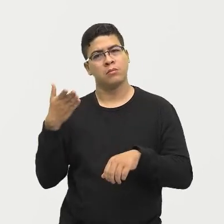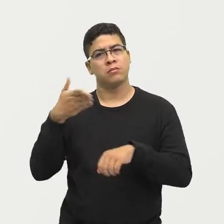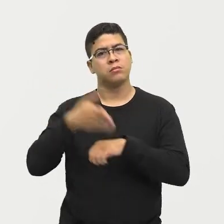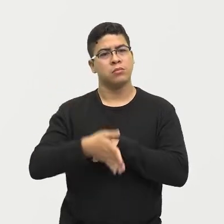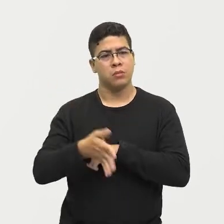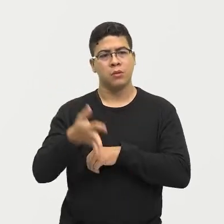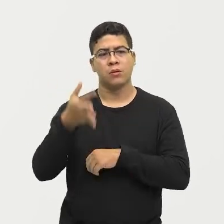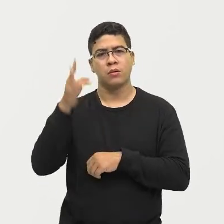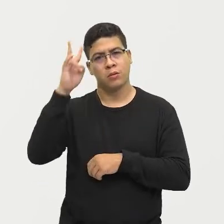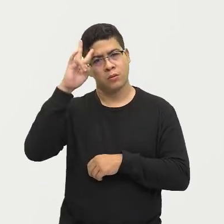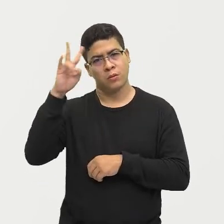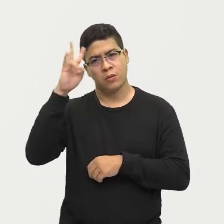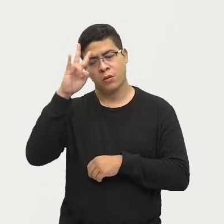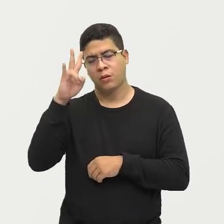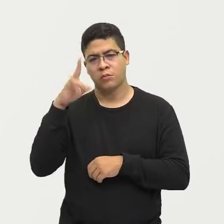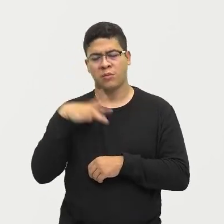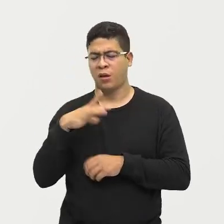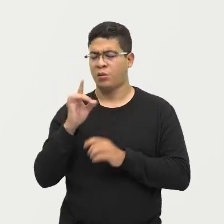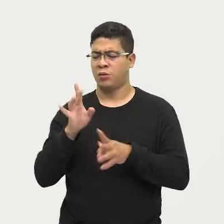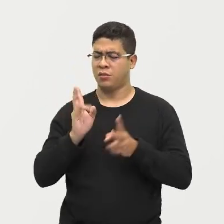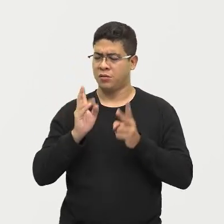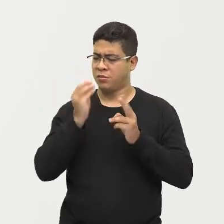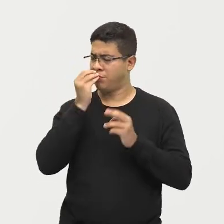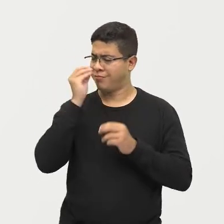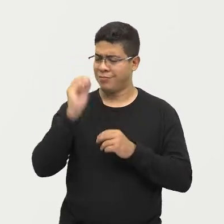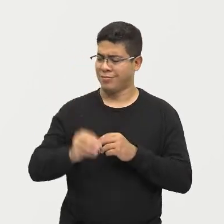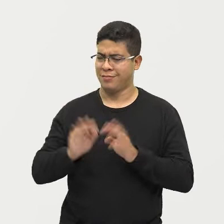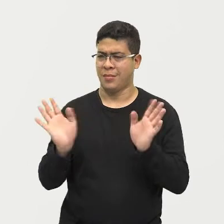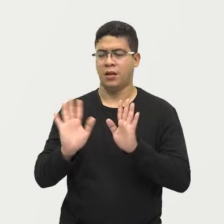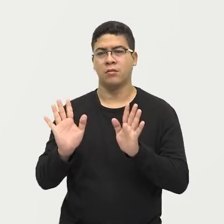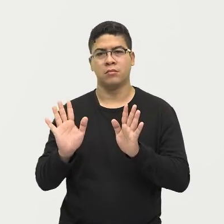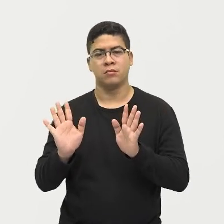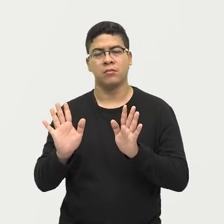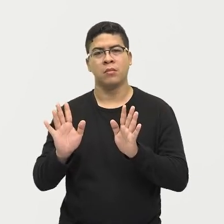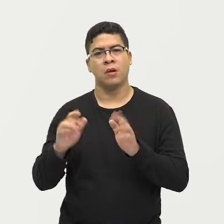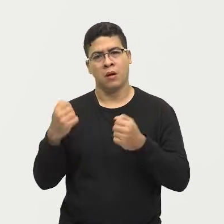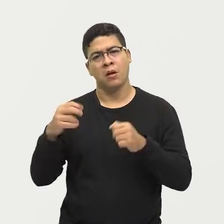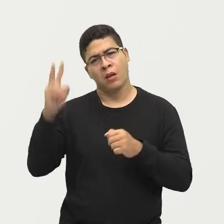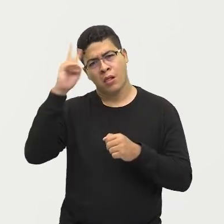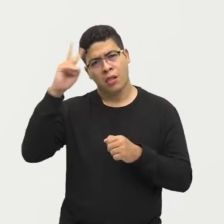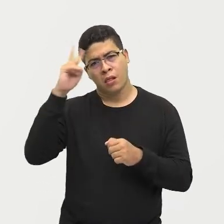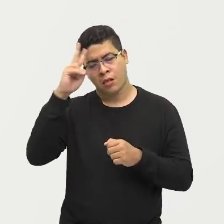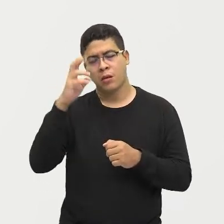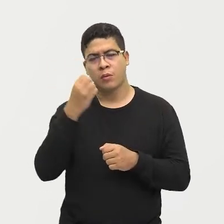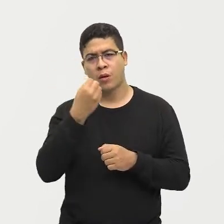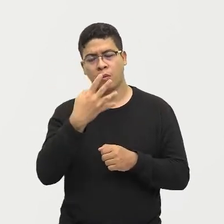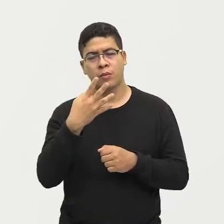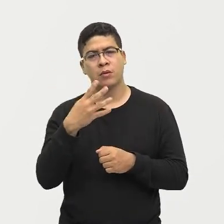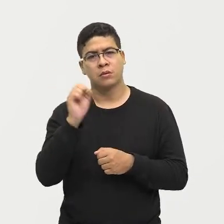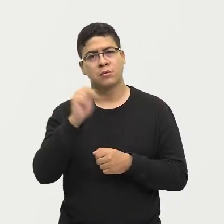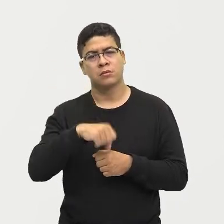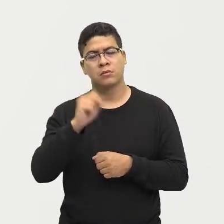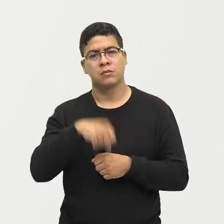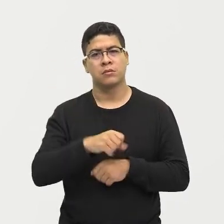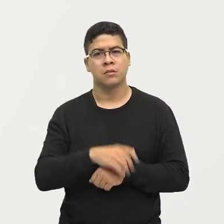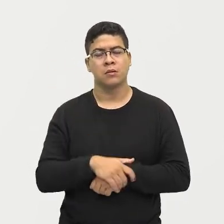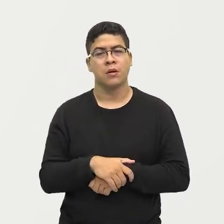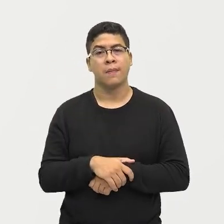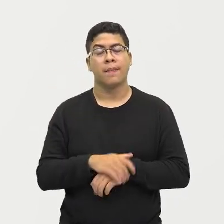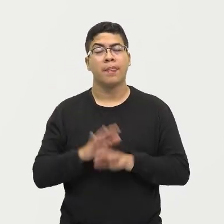não radicalmente negado. Então eu falei no início que ele traria essa ideia, né, de